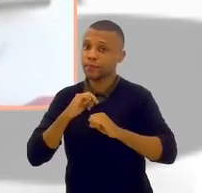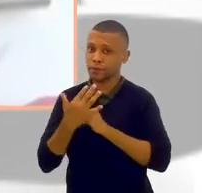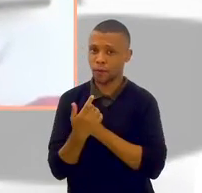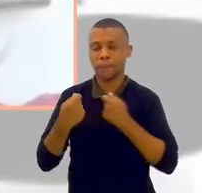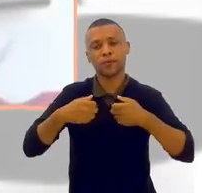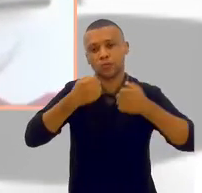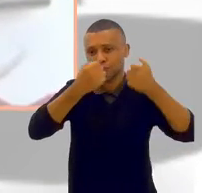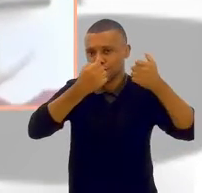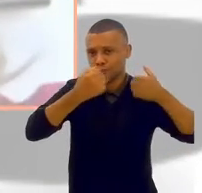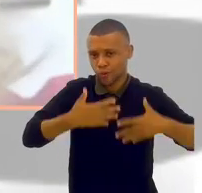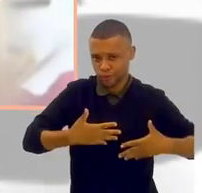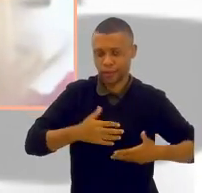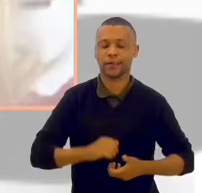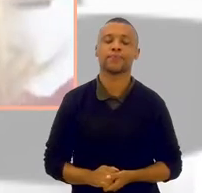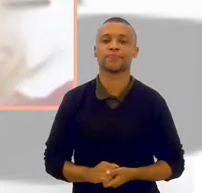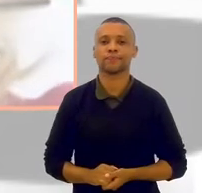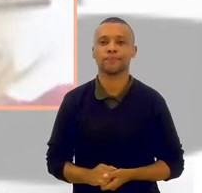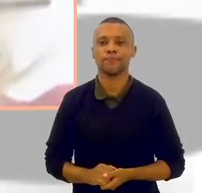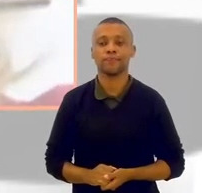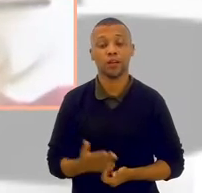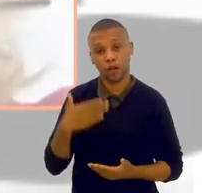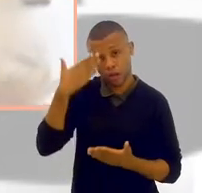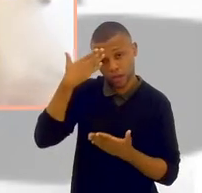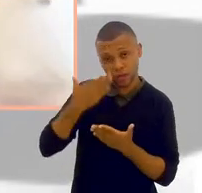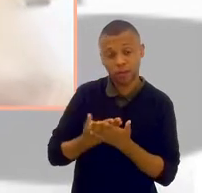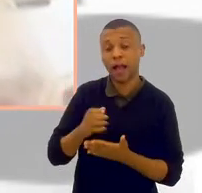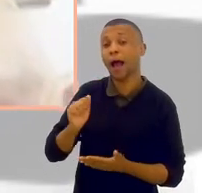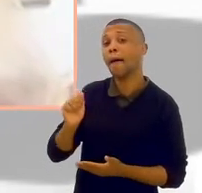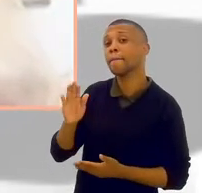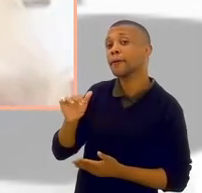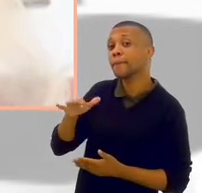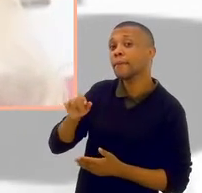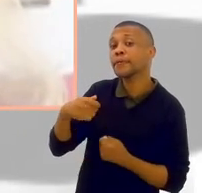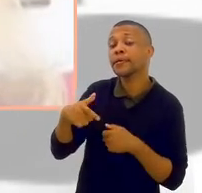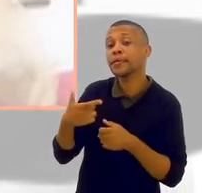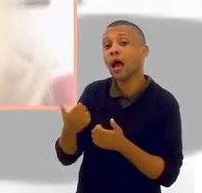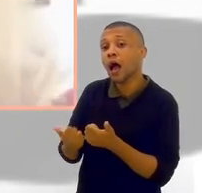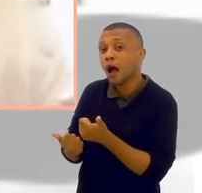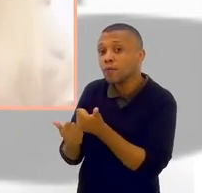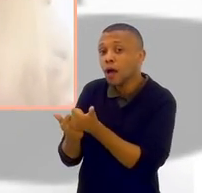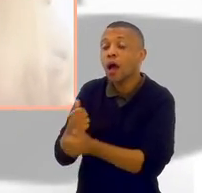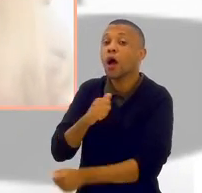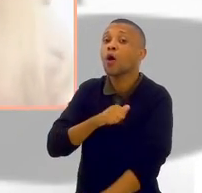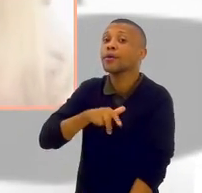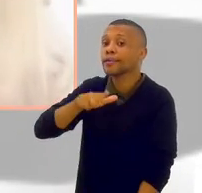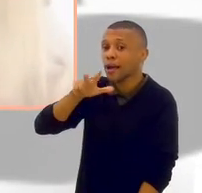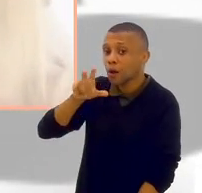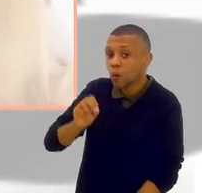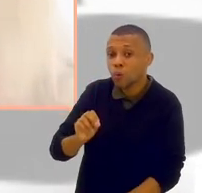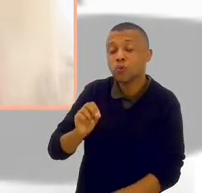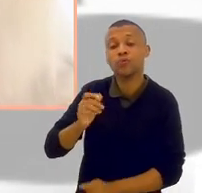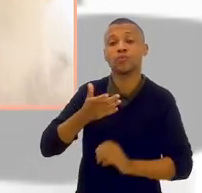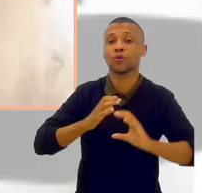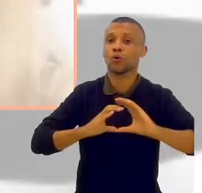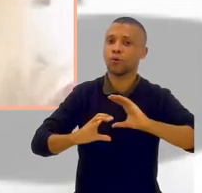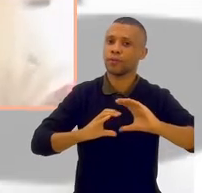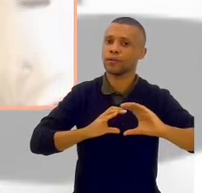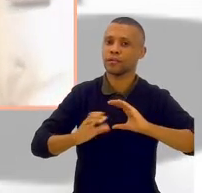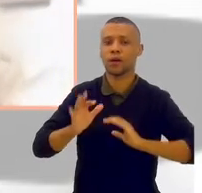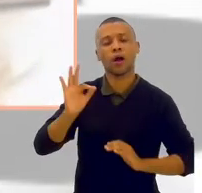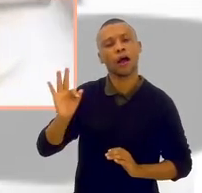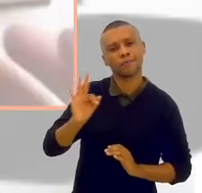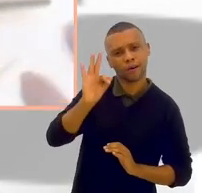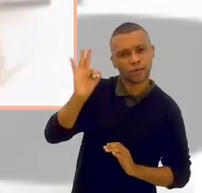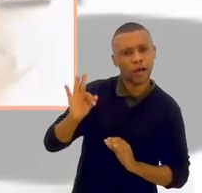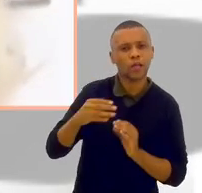contar isso. Eu acho que a BIME tem que ajudar, inclusive, os estudantes de comunicação, as faculdades, ver como elas